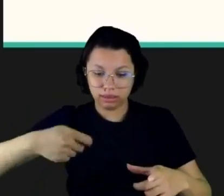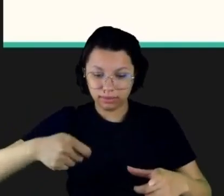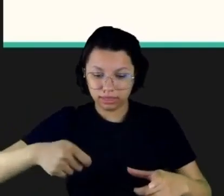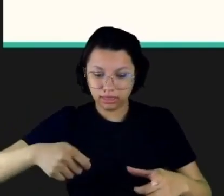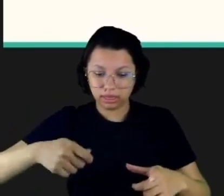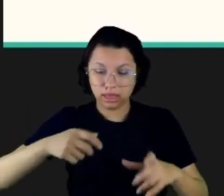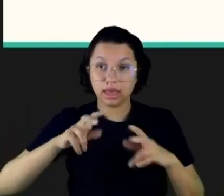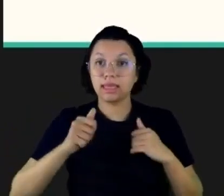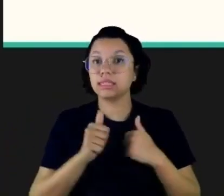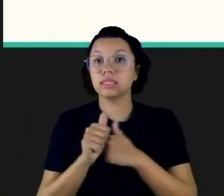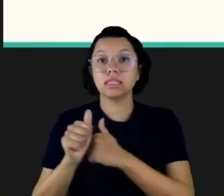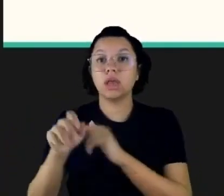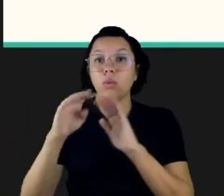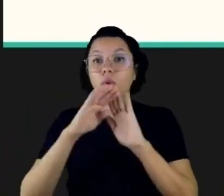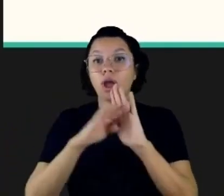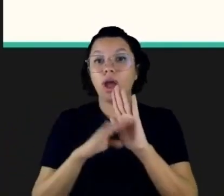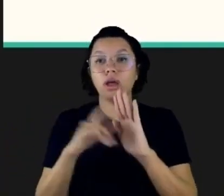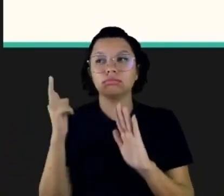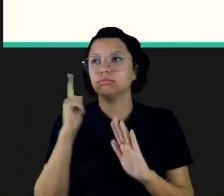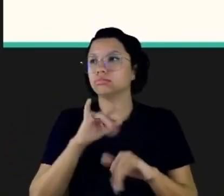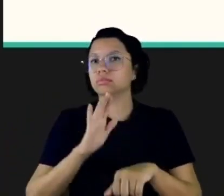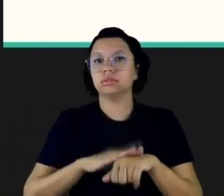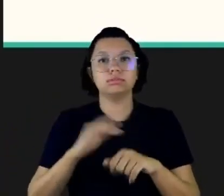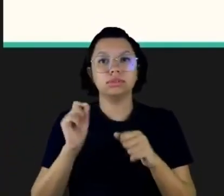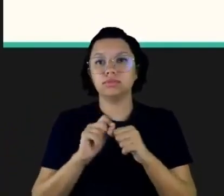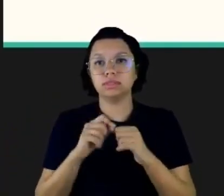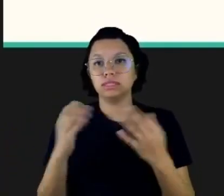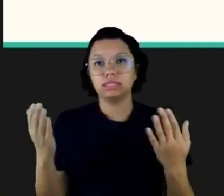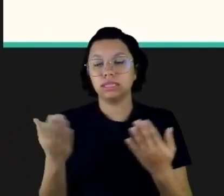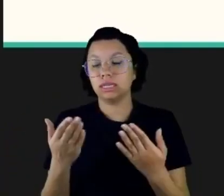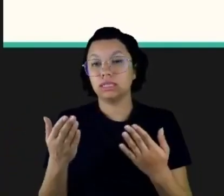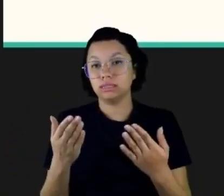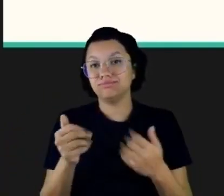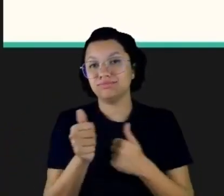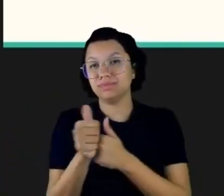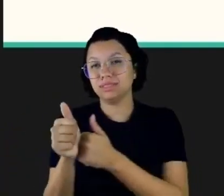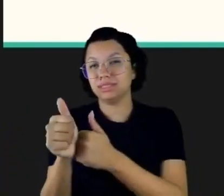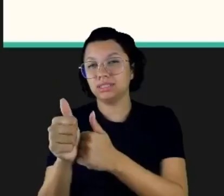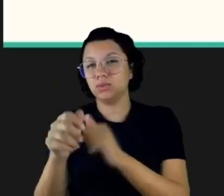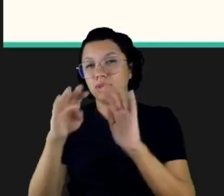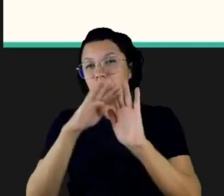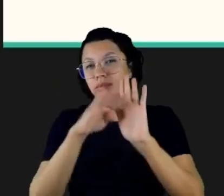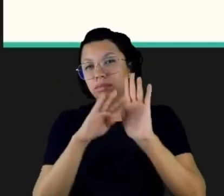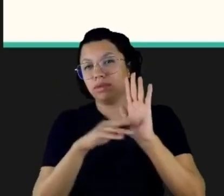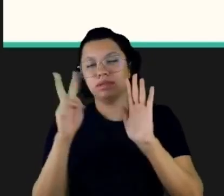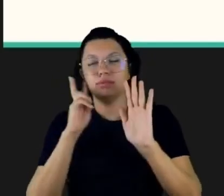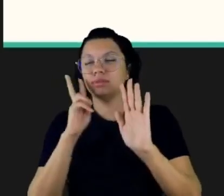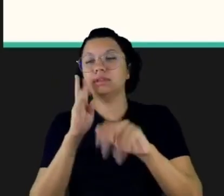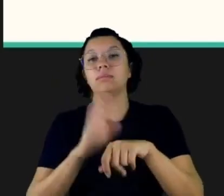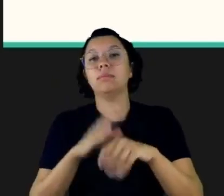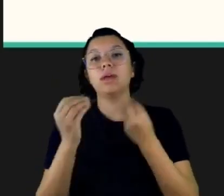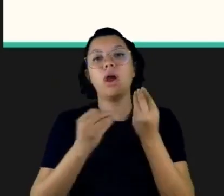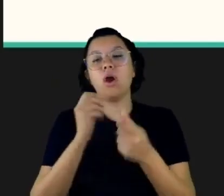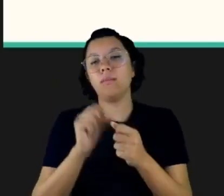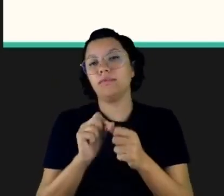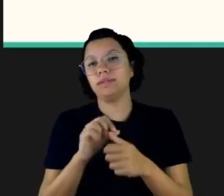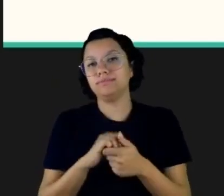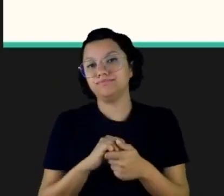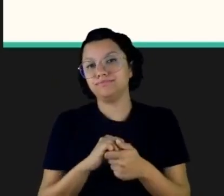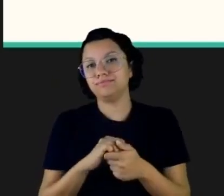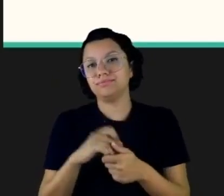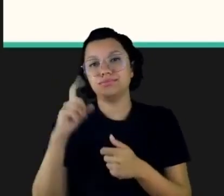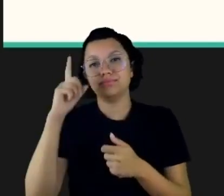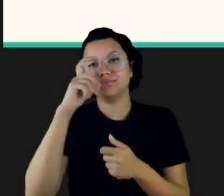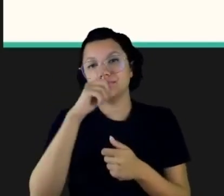conseguem mais realizar esses movimentos sequenciados, não se lembra mais como que faz. Dificuldade de